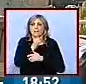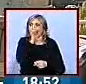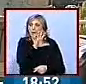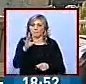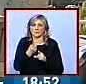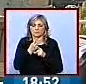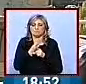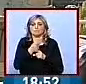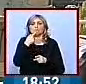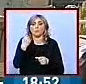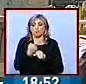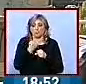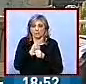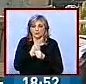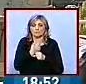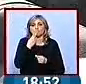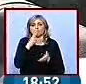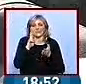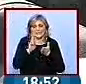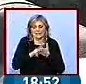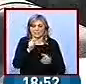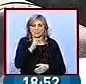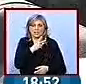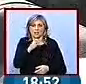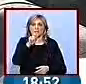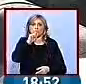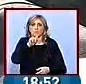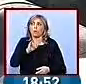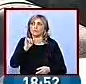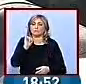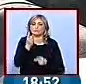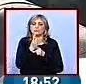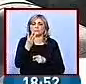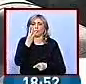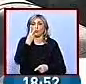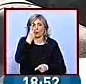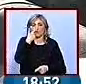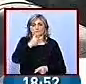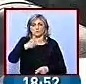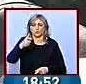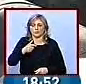ainda produzido em escala real, consiga transportar pelos ares 2 pessoas.